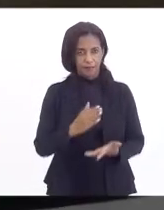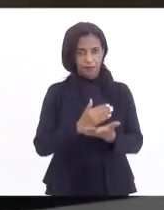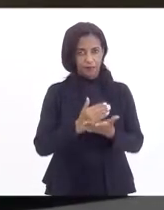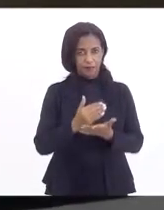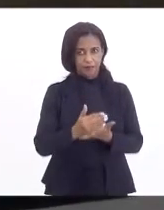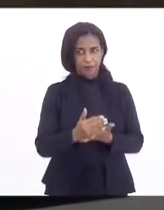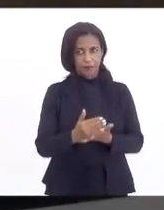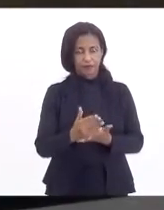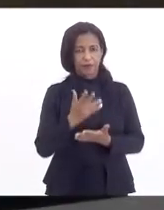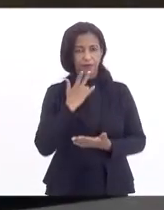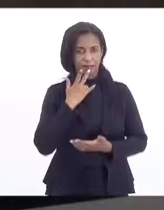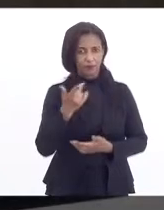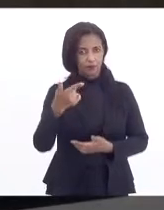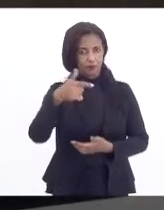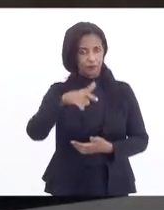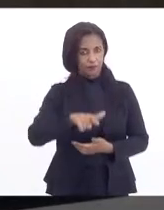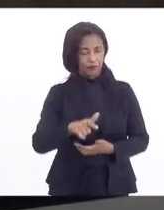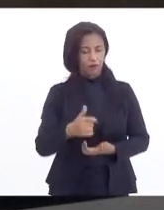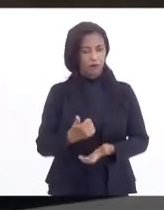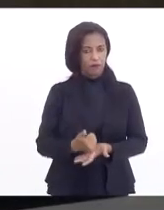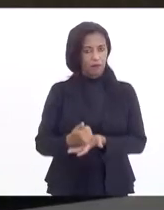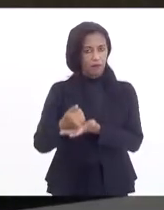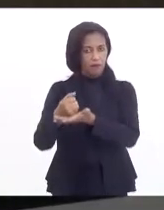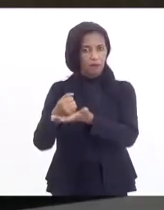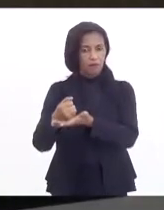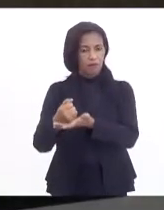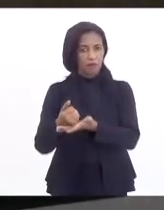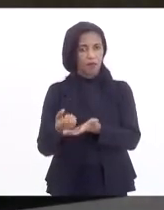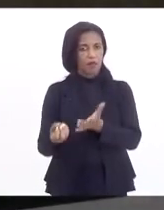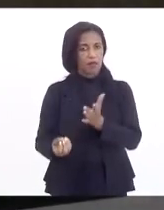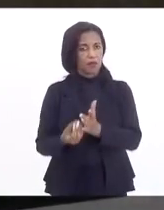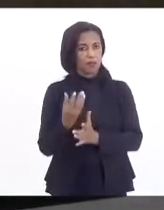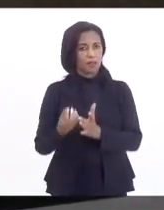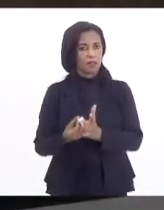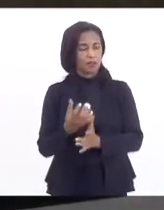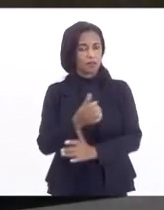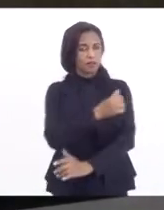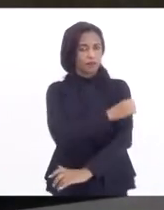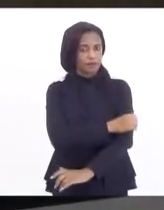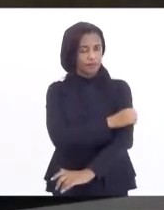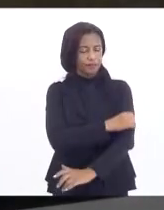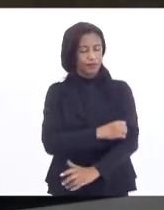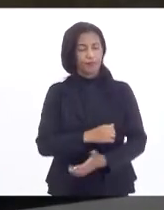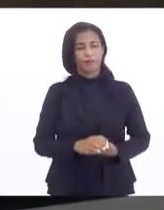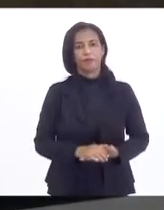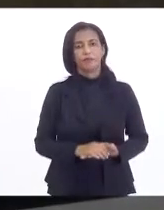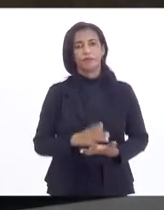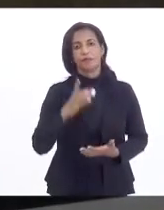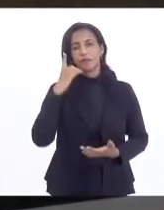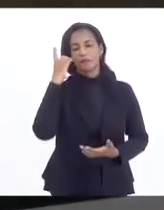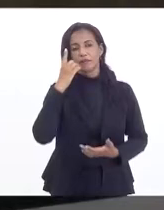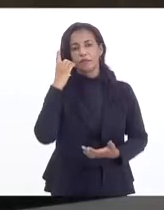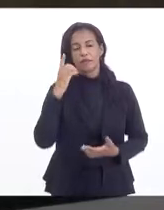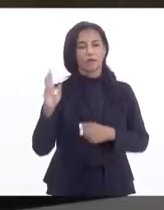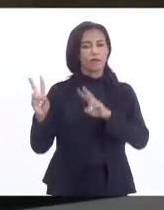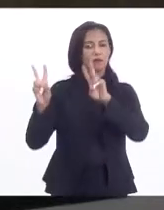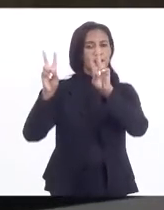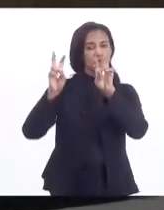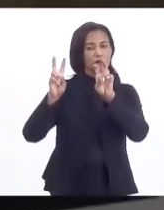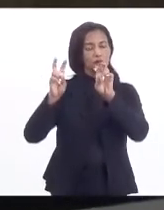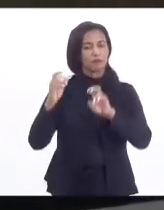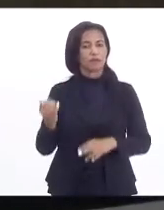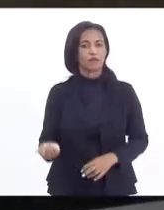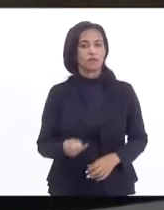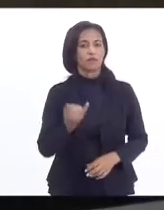Inicialmente, registrar mais uma vez nosso apoio à iniciativa da deputada enfermeira Rejane, que traz esse tema de extrema